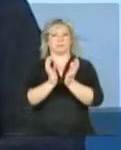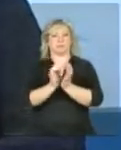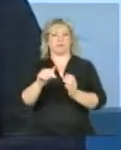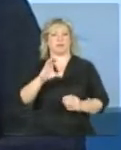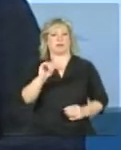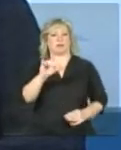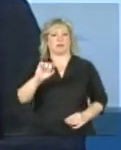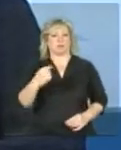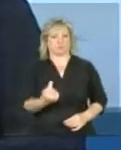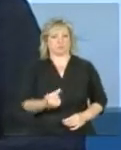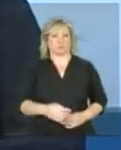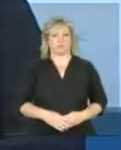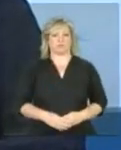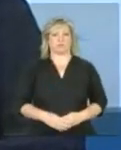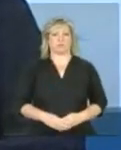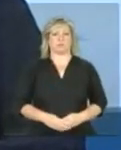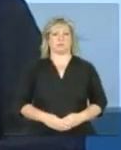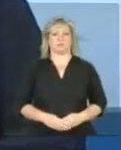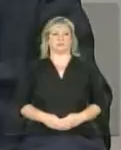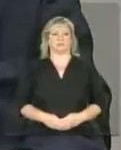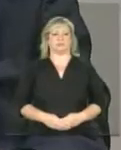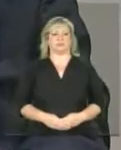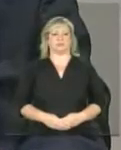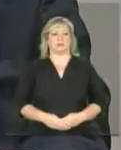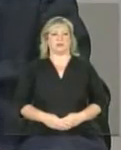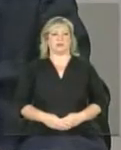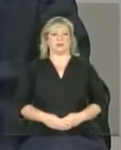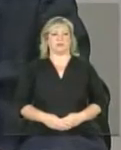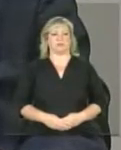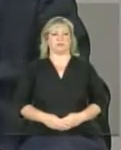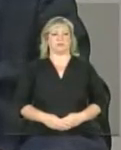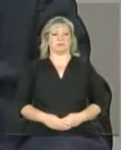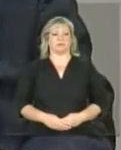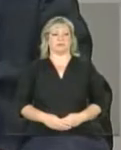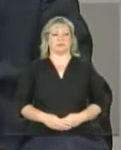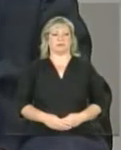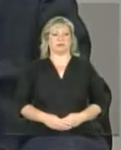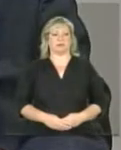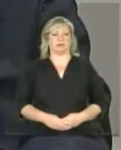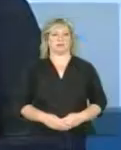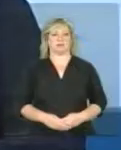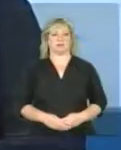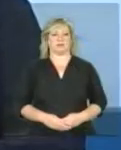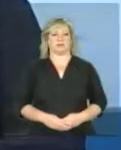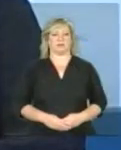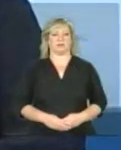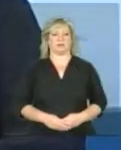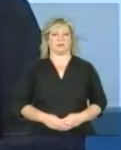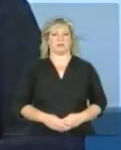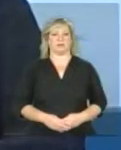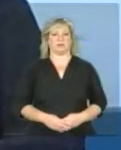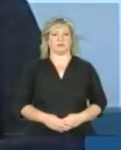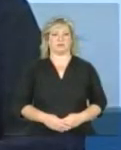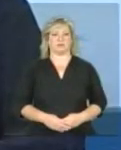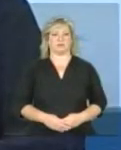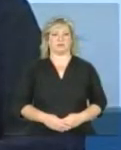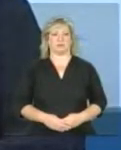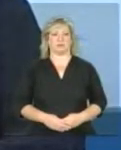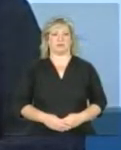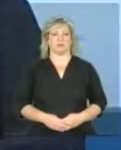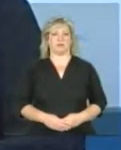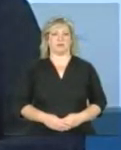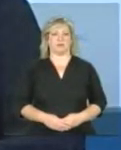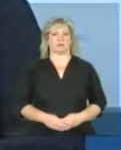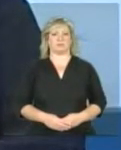para falar sobre esse assunto convidamos o diretor de benefícios do Bolsa Família Walter mura e continuamos com a